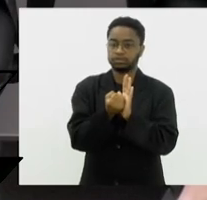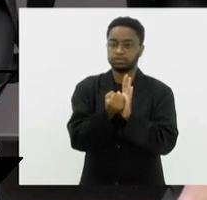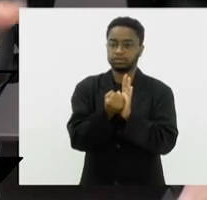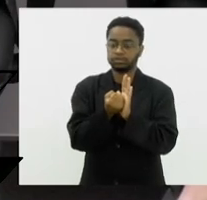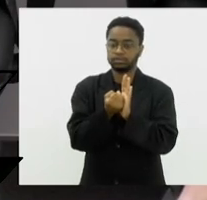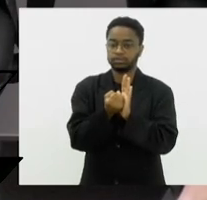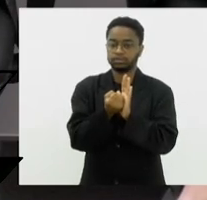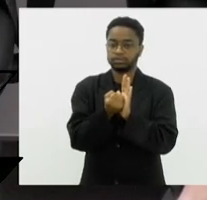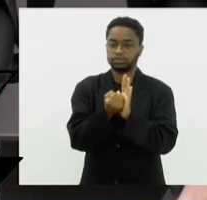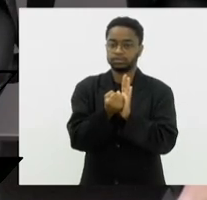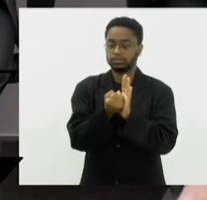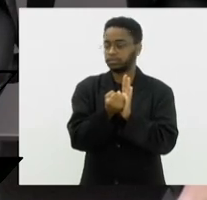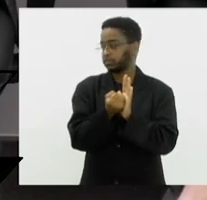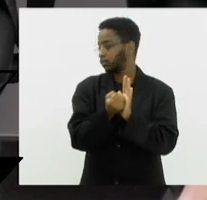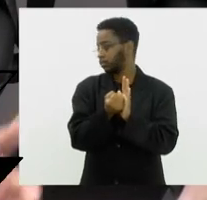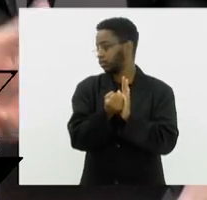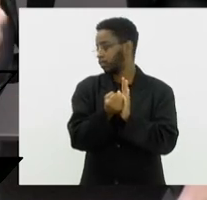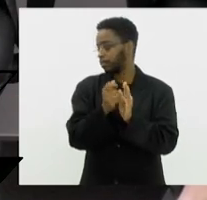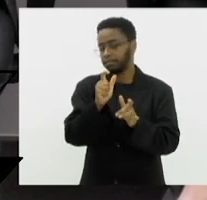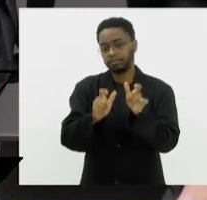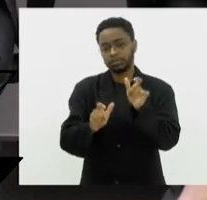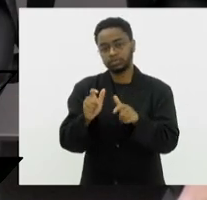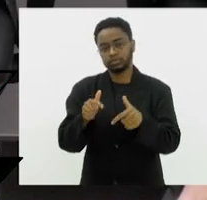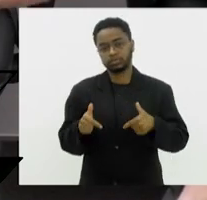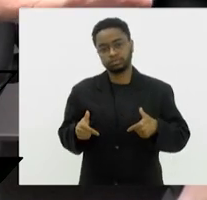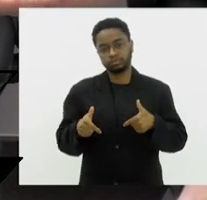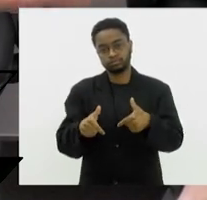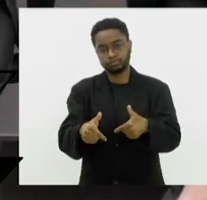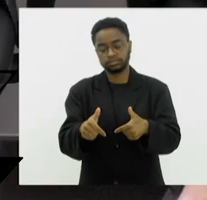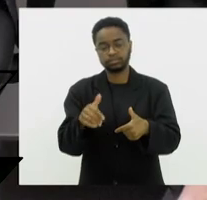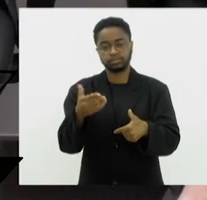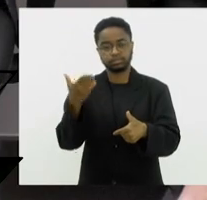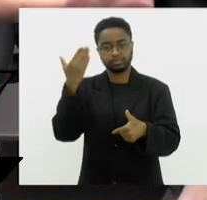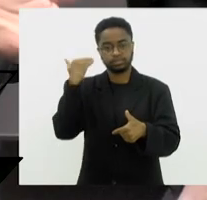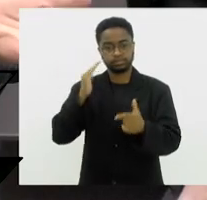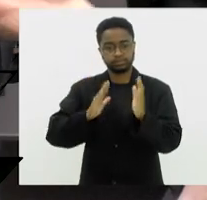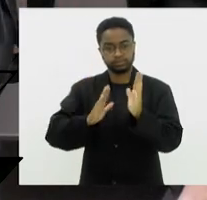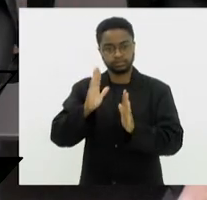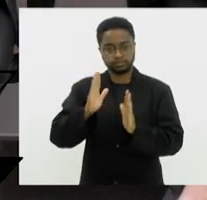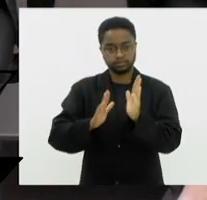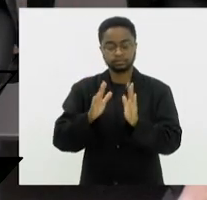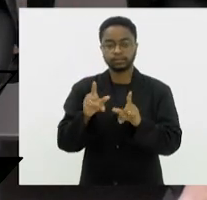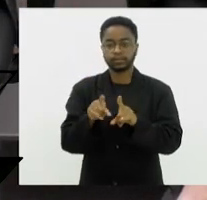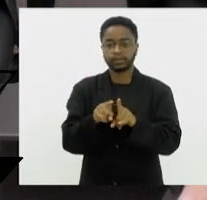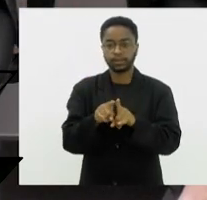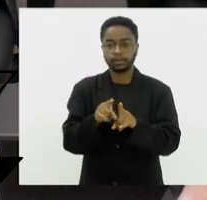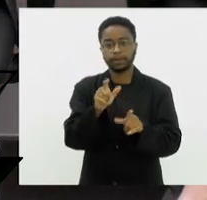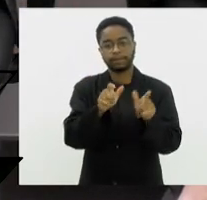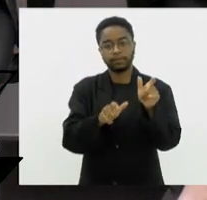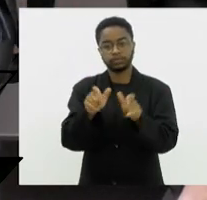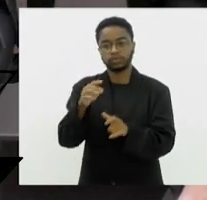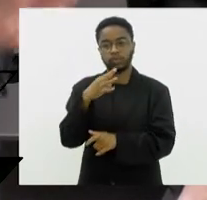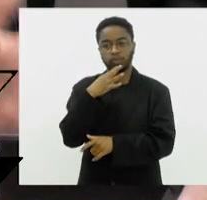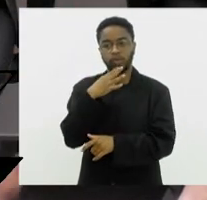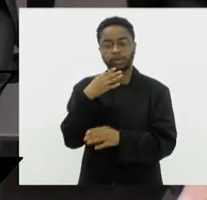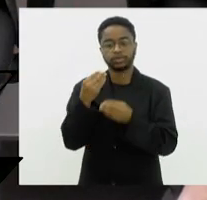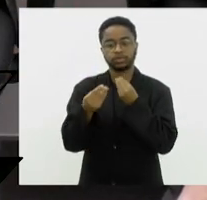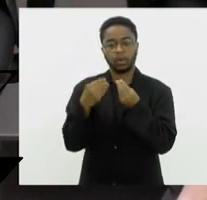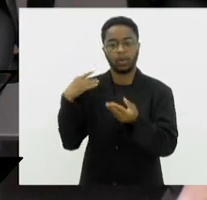teve militância, não só nessa época, mas com quem também conhece esse